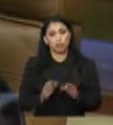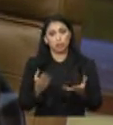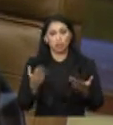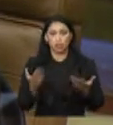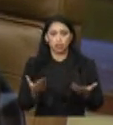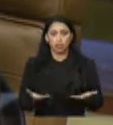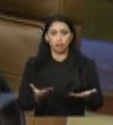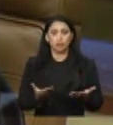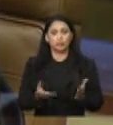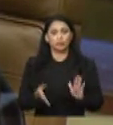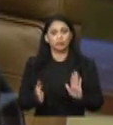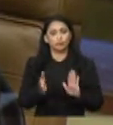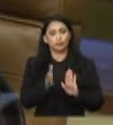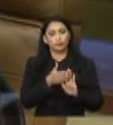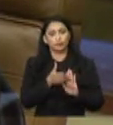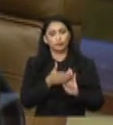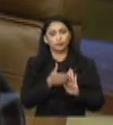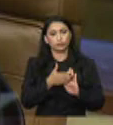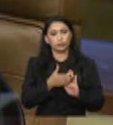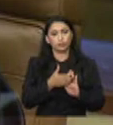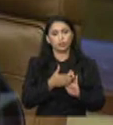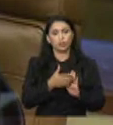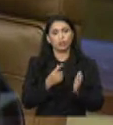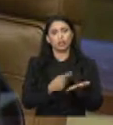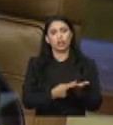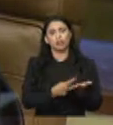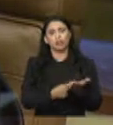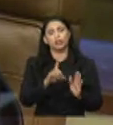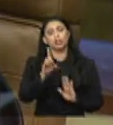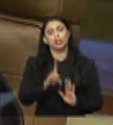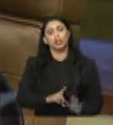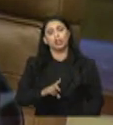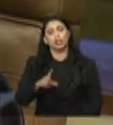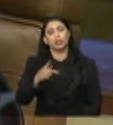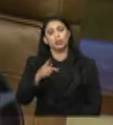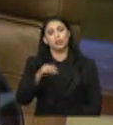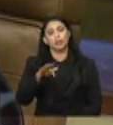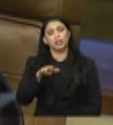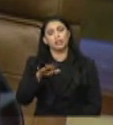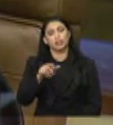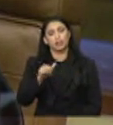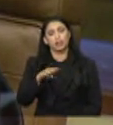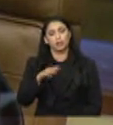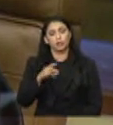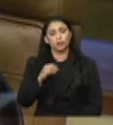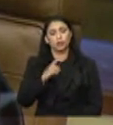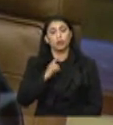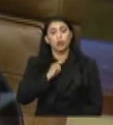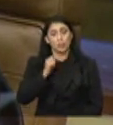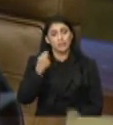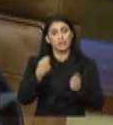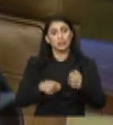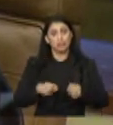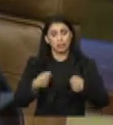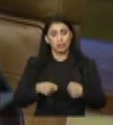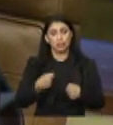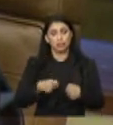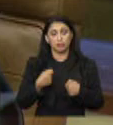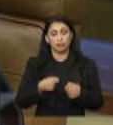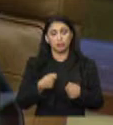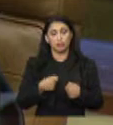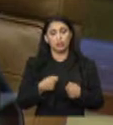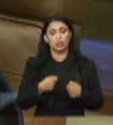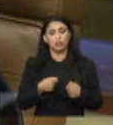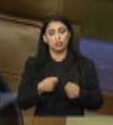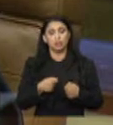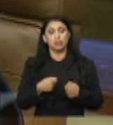olho a situação que está no Tratado de direito privado de Pontes de Miranda afirmação precisa mente